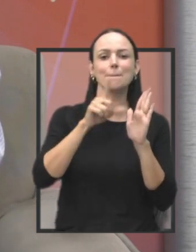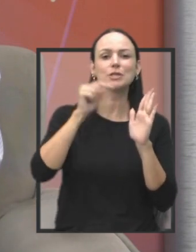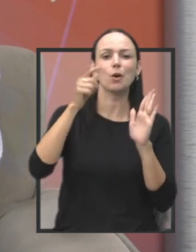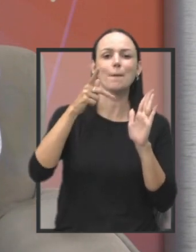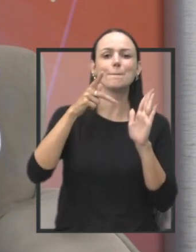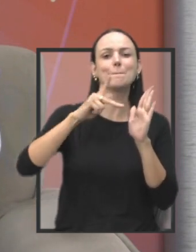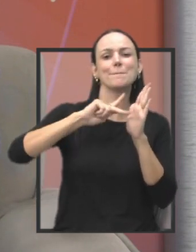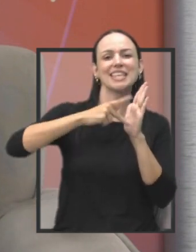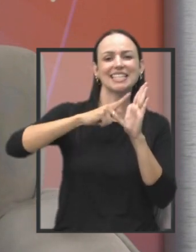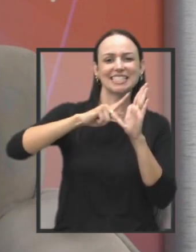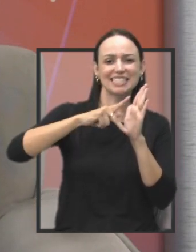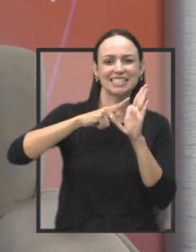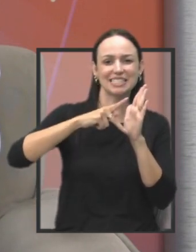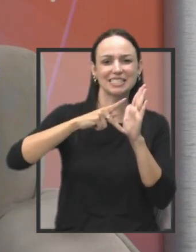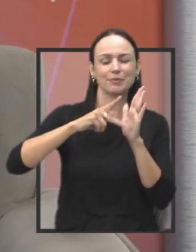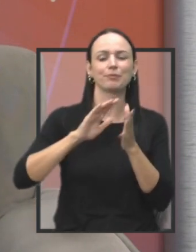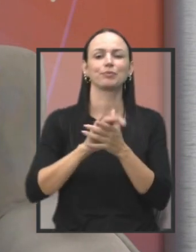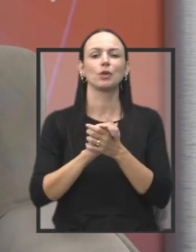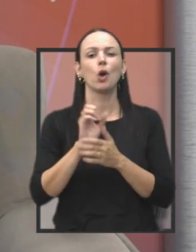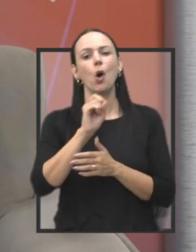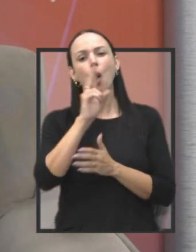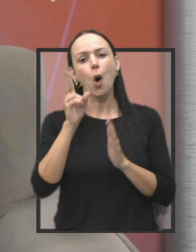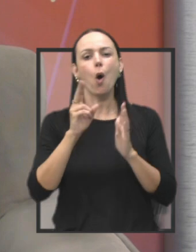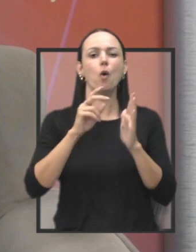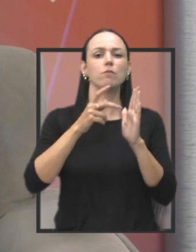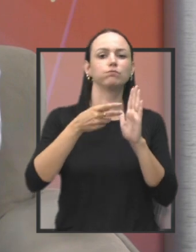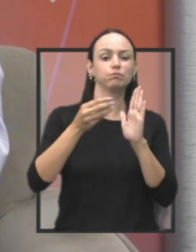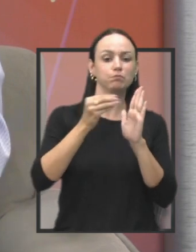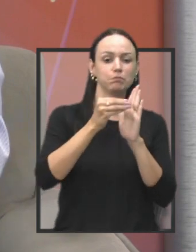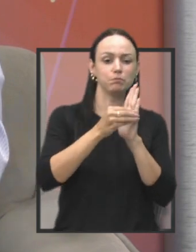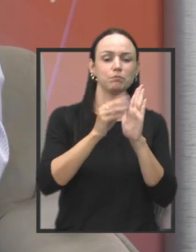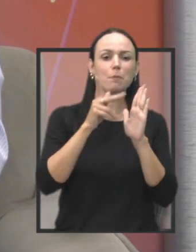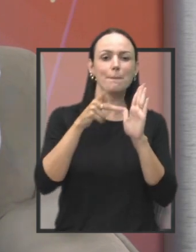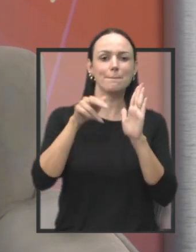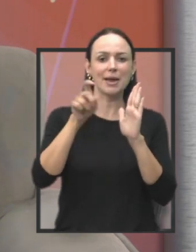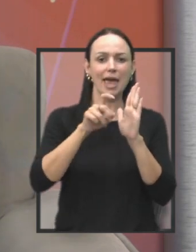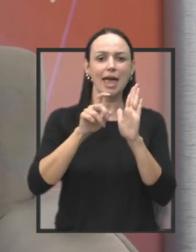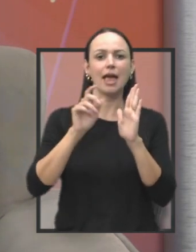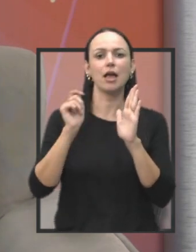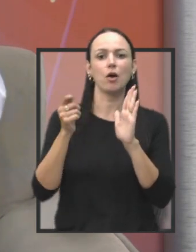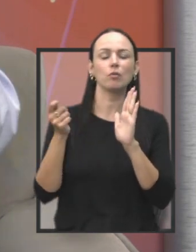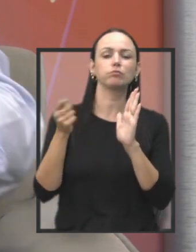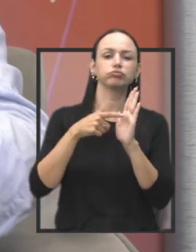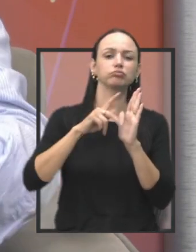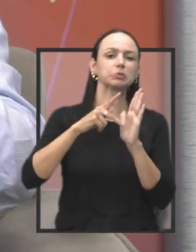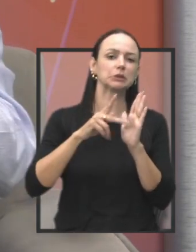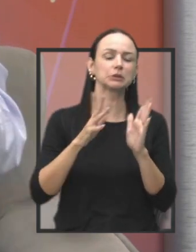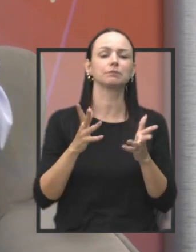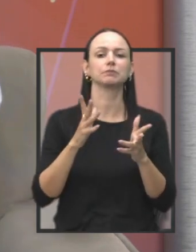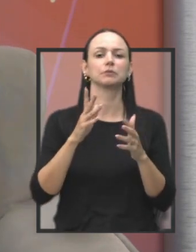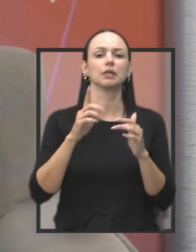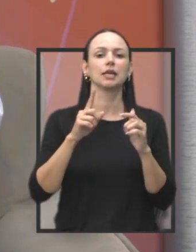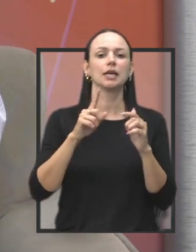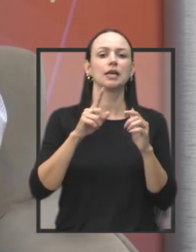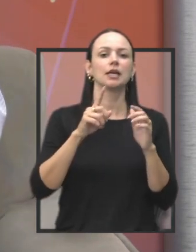ou utilizaram a pré-preenchida ou optaram por receber o PIX. E demais contribuintes vão ficar